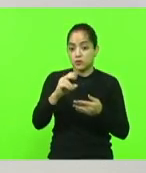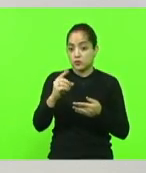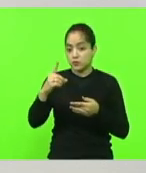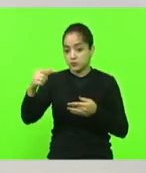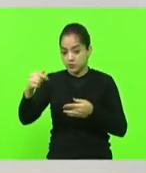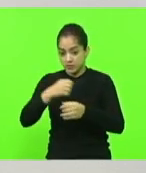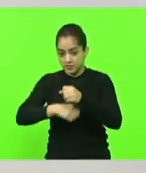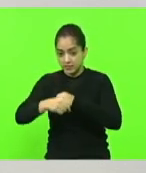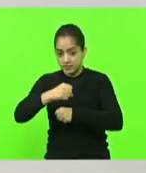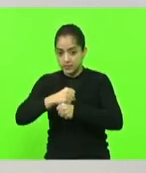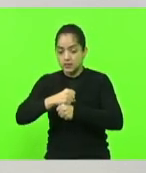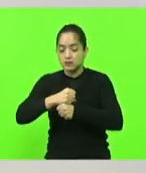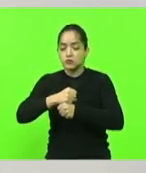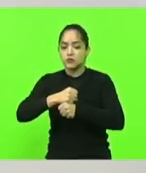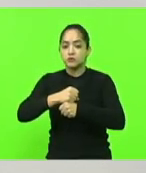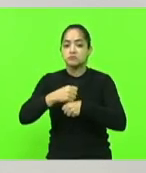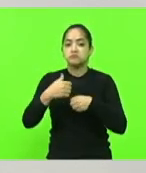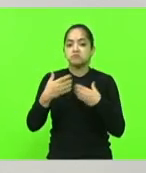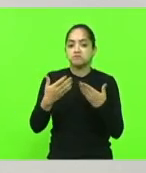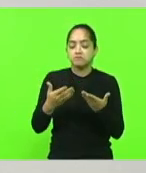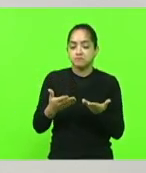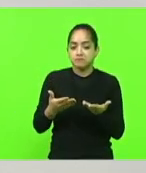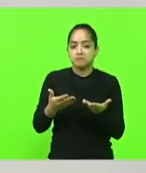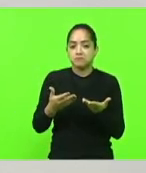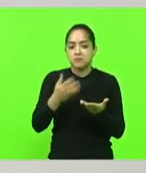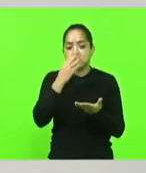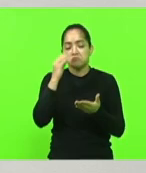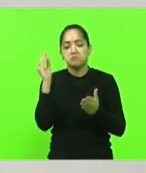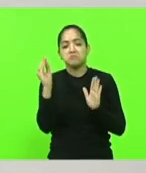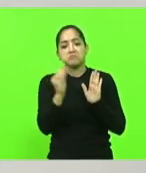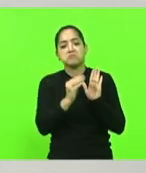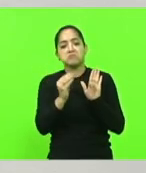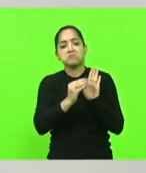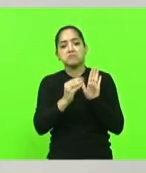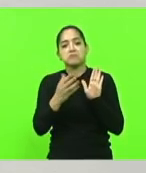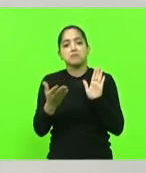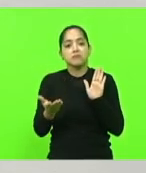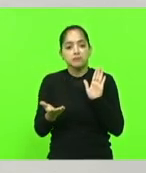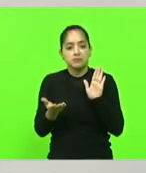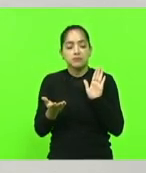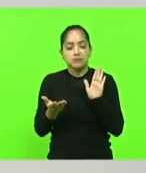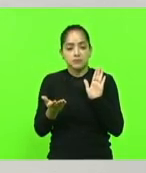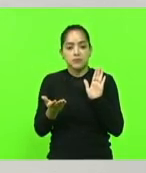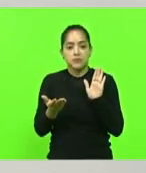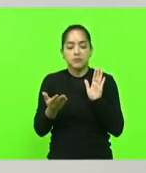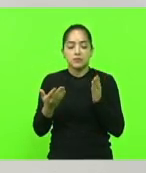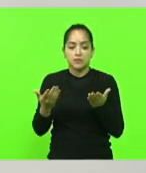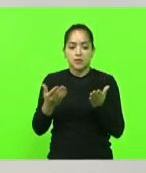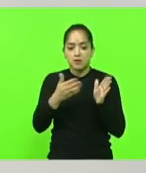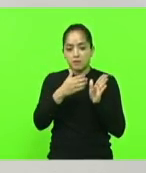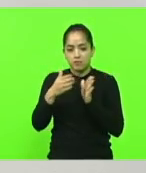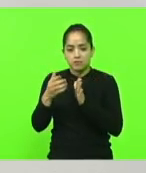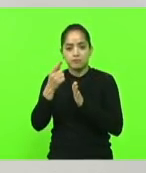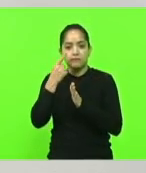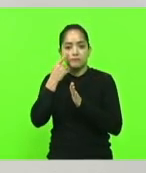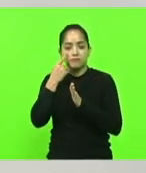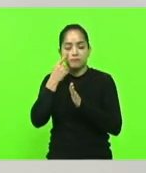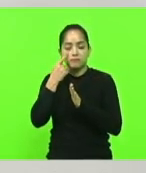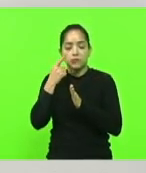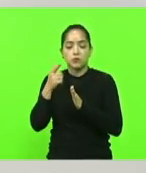2017, e ignorou completamente essa lei, poderia até passar a próxima aí,